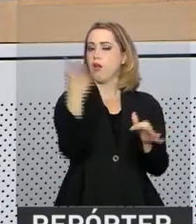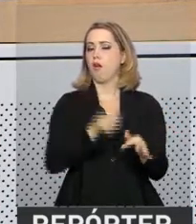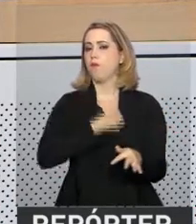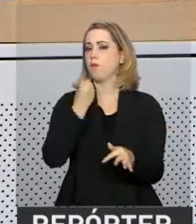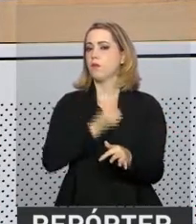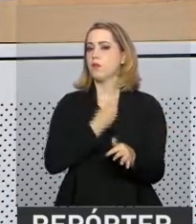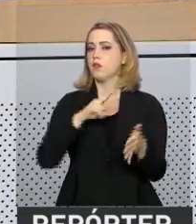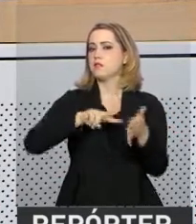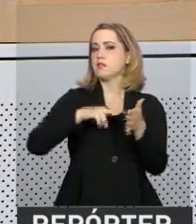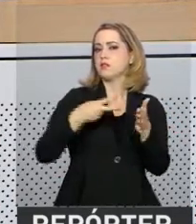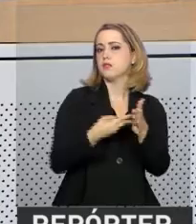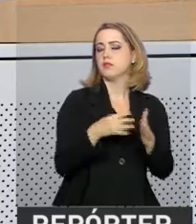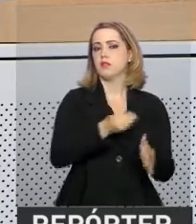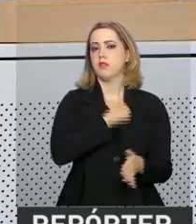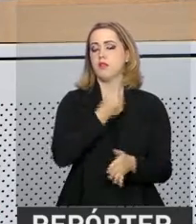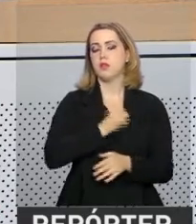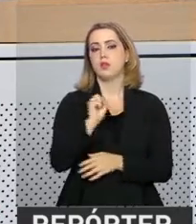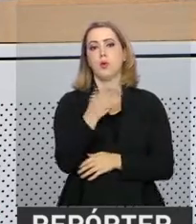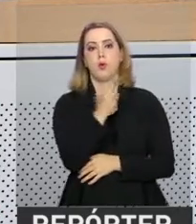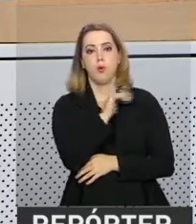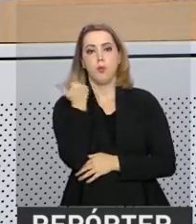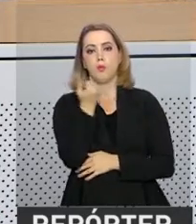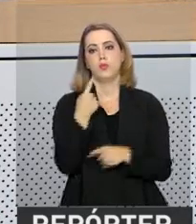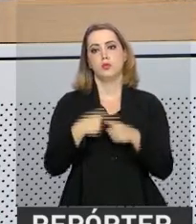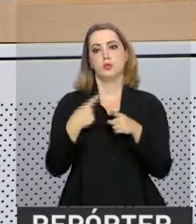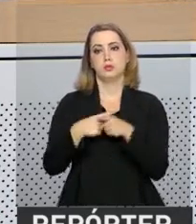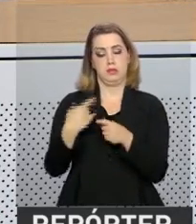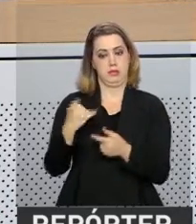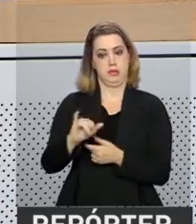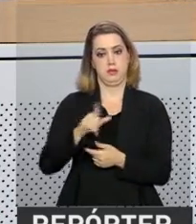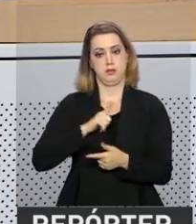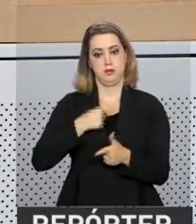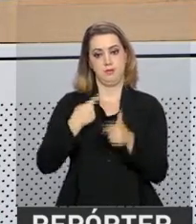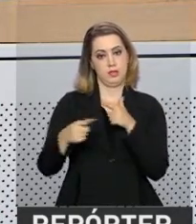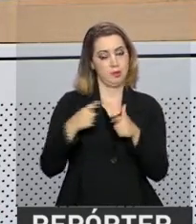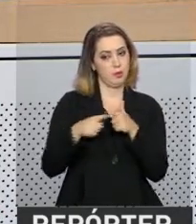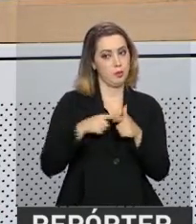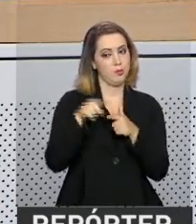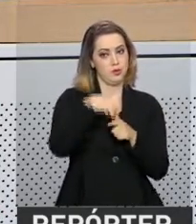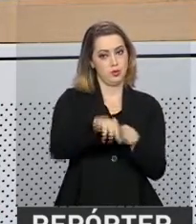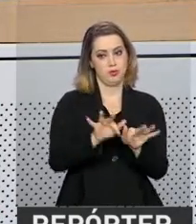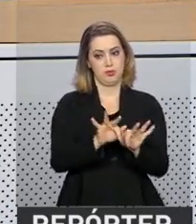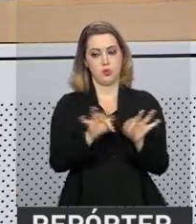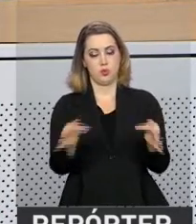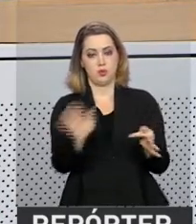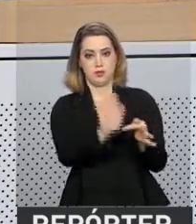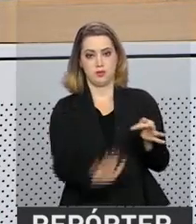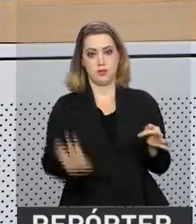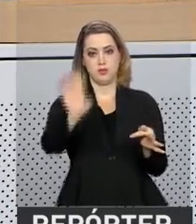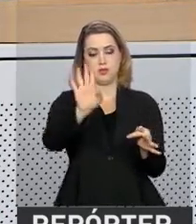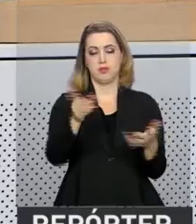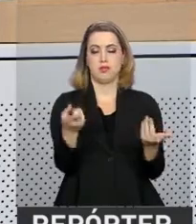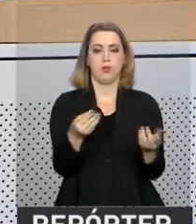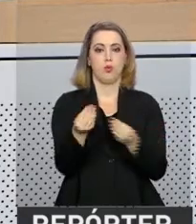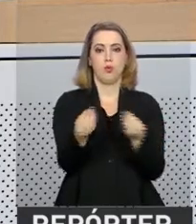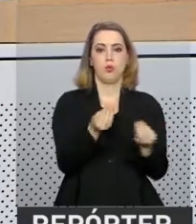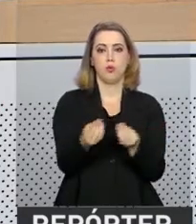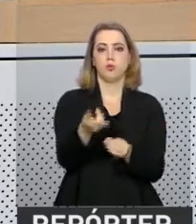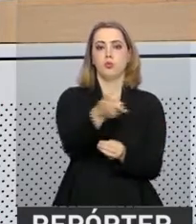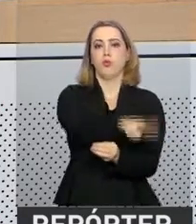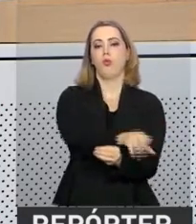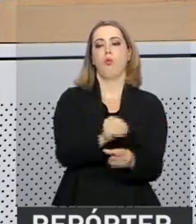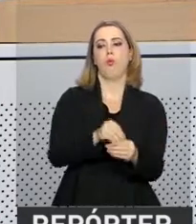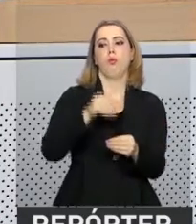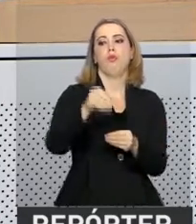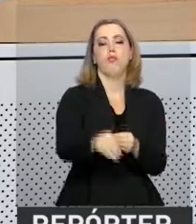dificuldade de pagar seus tributos dentro do simples é é é impensável conseguir cumprir seus compromissos tanto